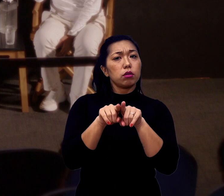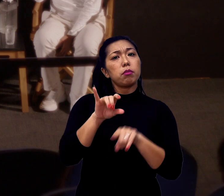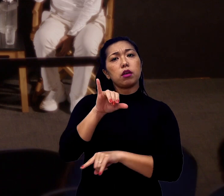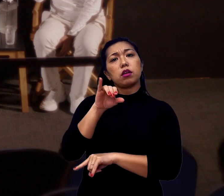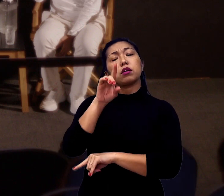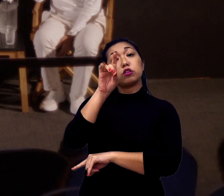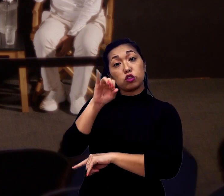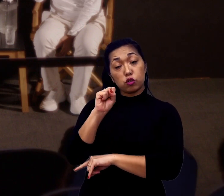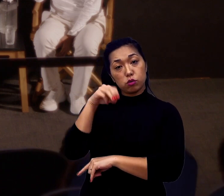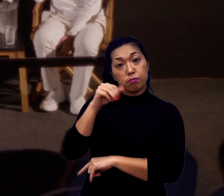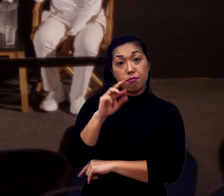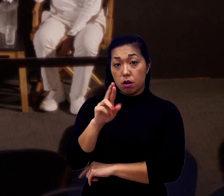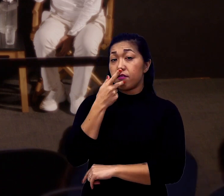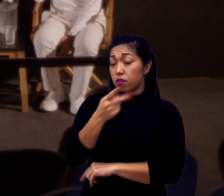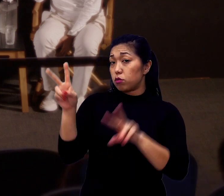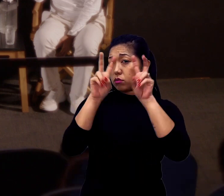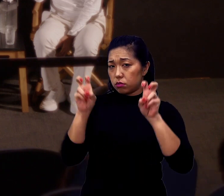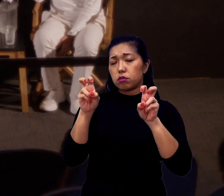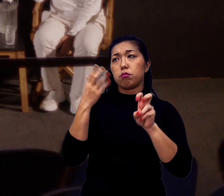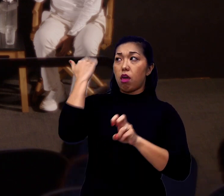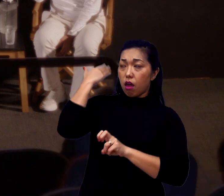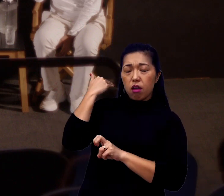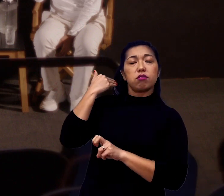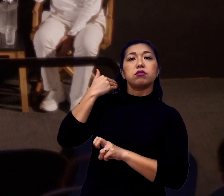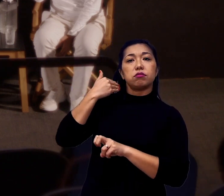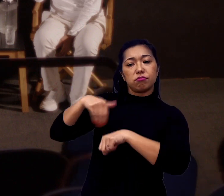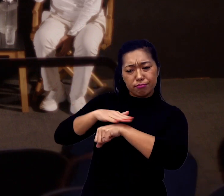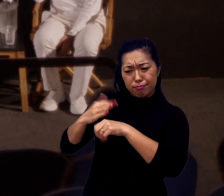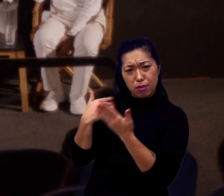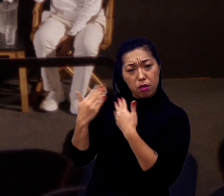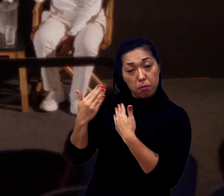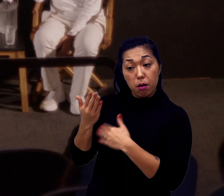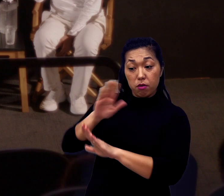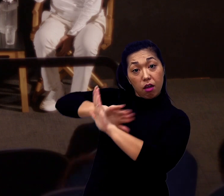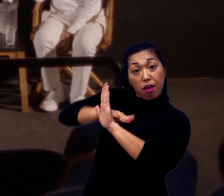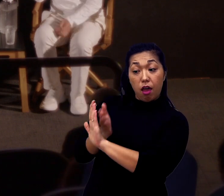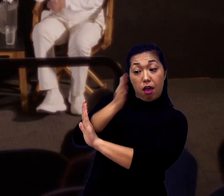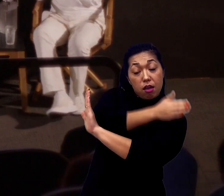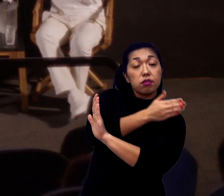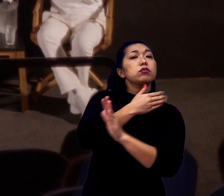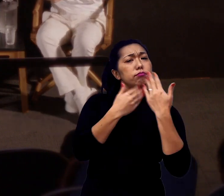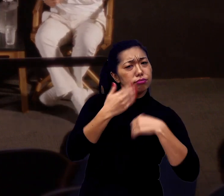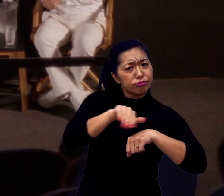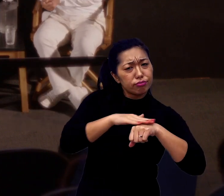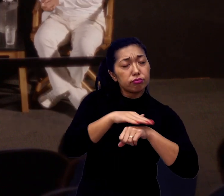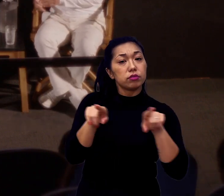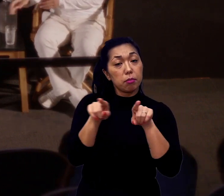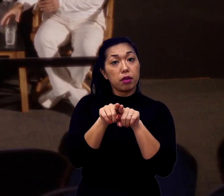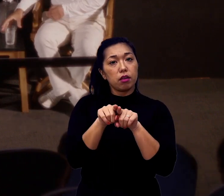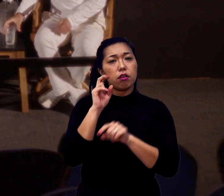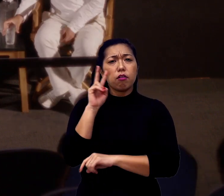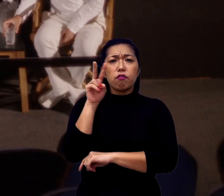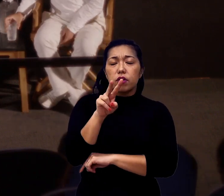completamente com o que o Diosmar disse. A gente já estava conversando lá fora sobre o que a gente ia conversar aqui com vocês. Mas, quando eu vejo